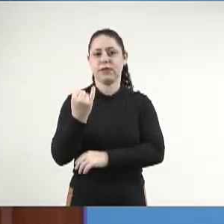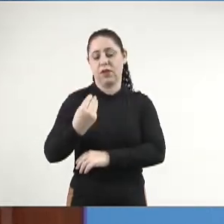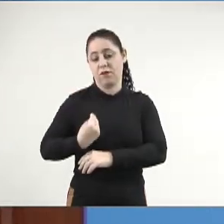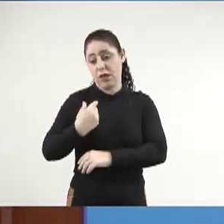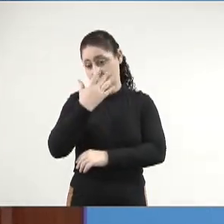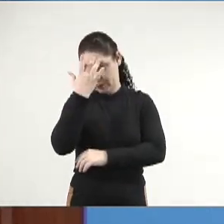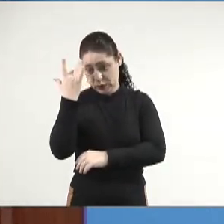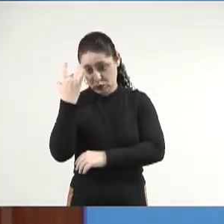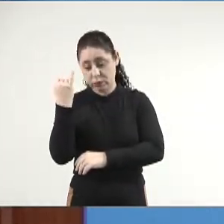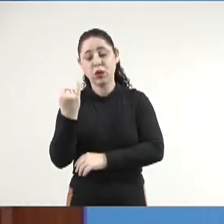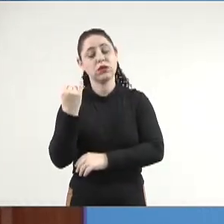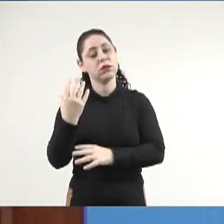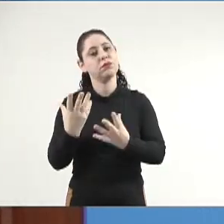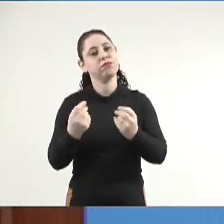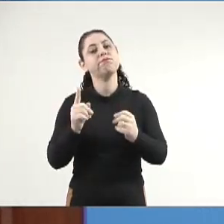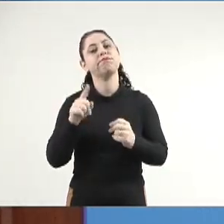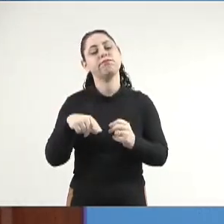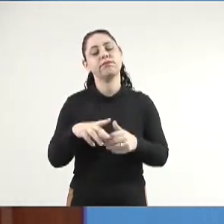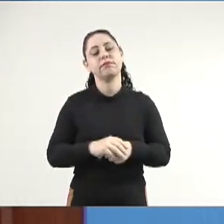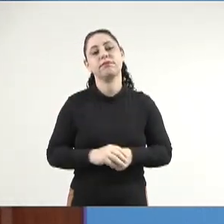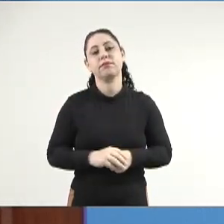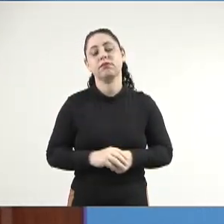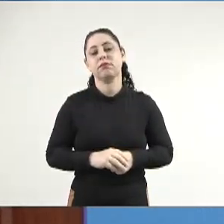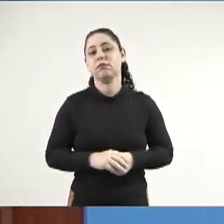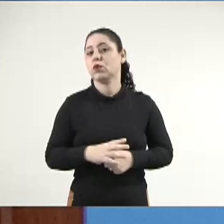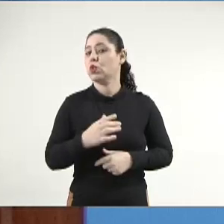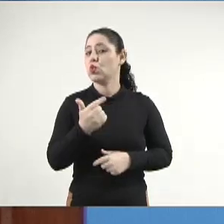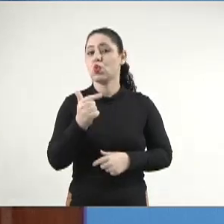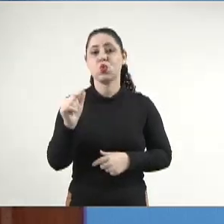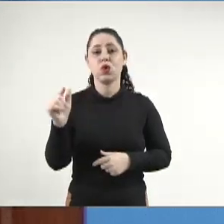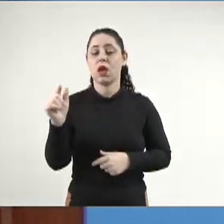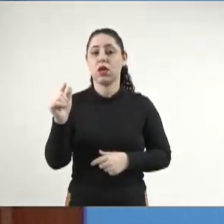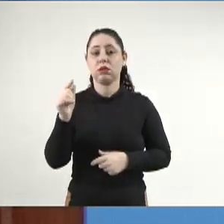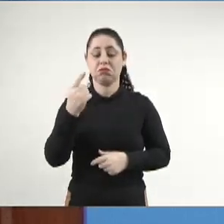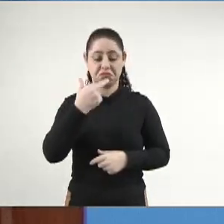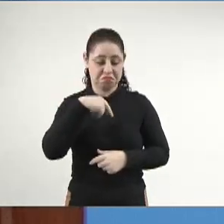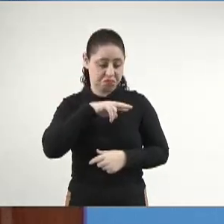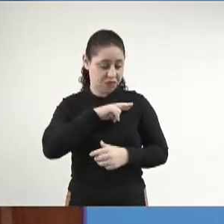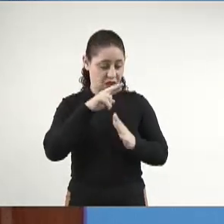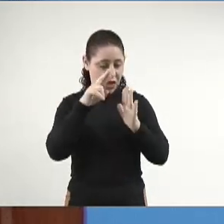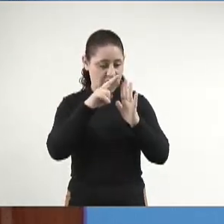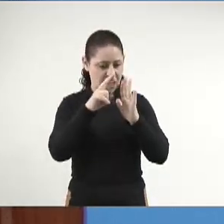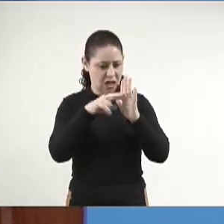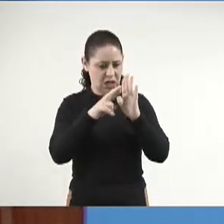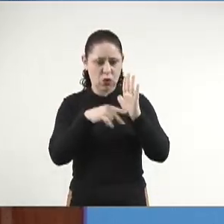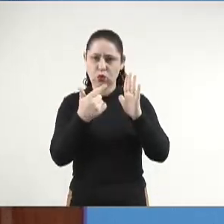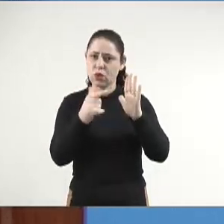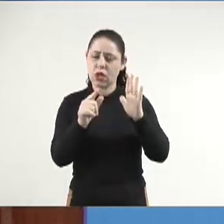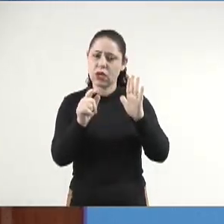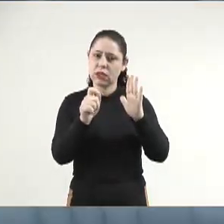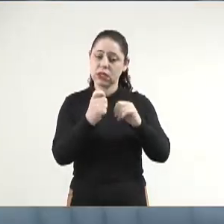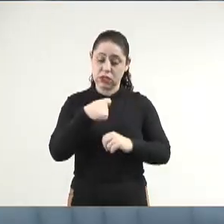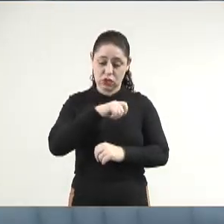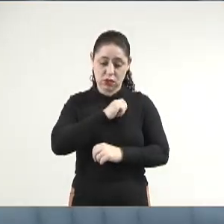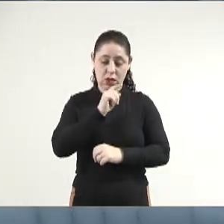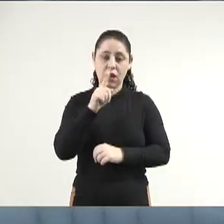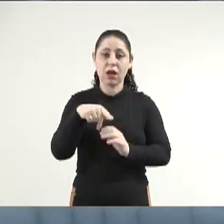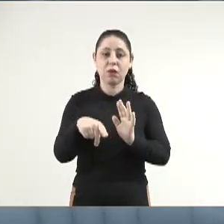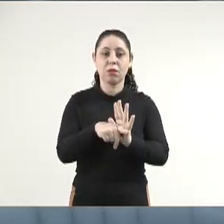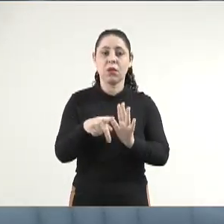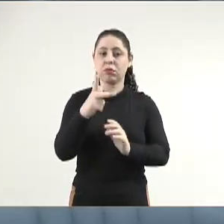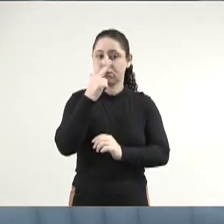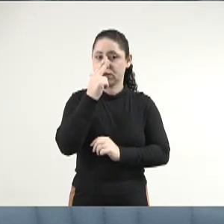vida das pessoas. Então, e não há regulamentação, não há regra. A agência reguladora é